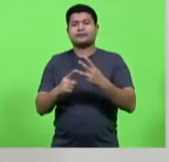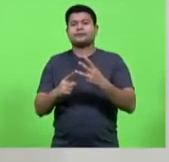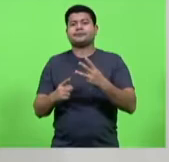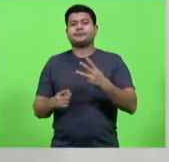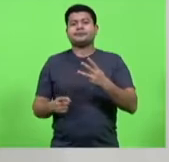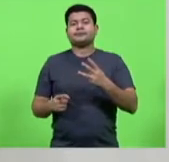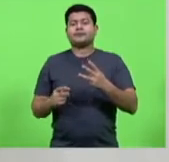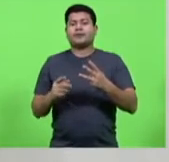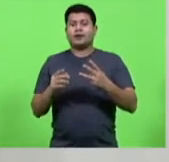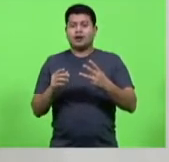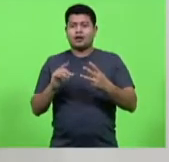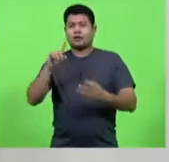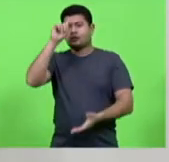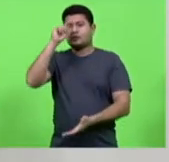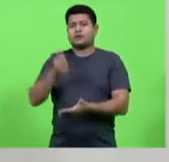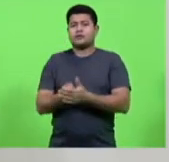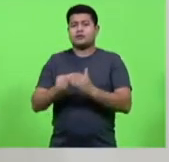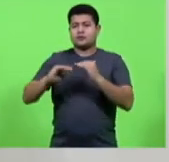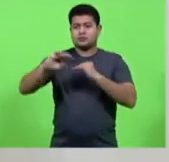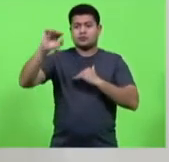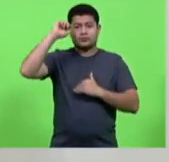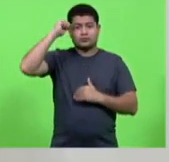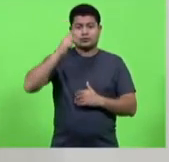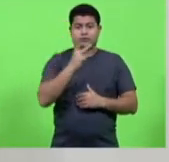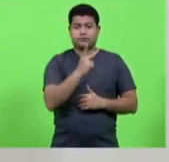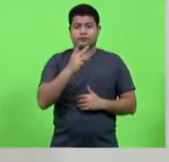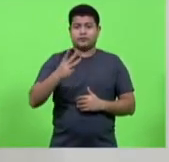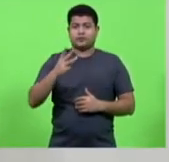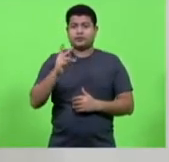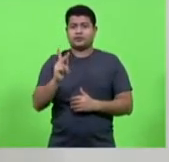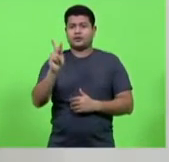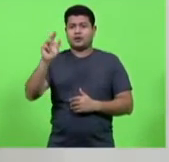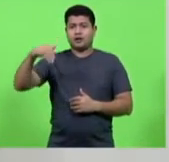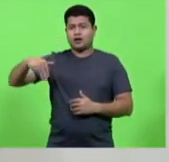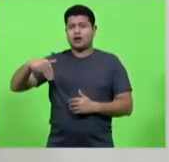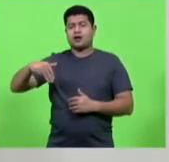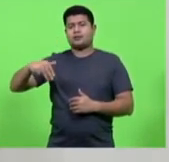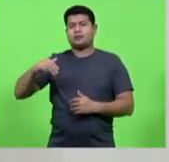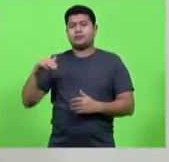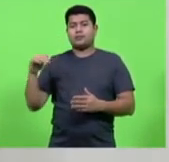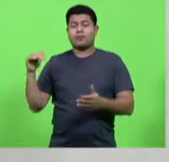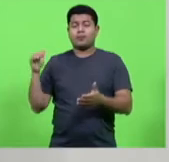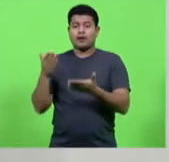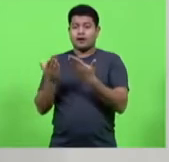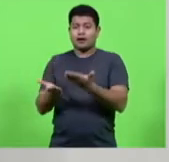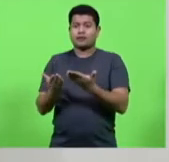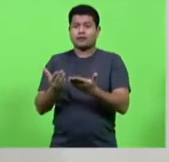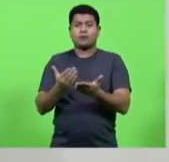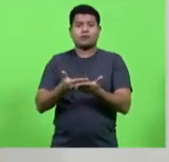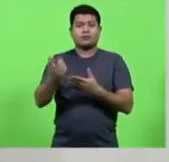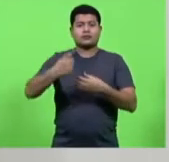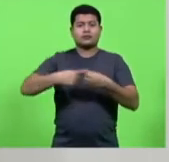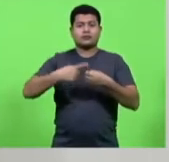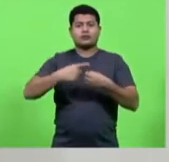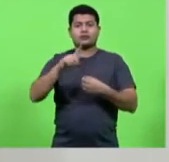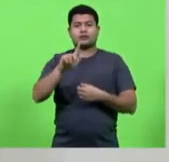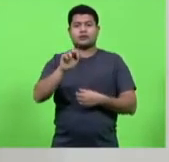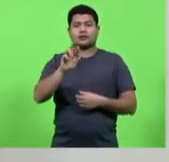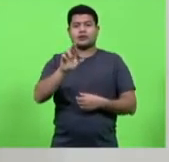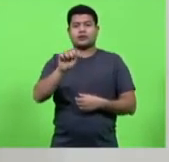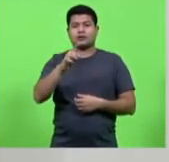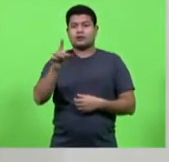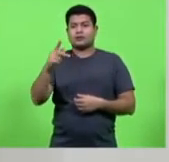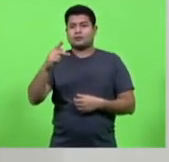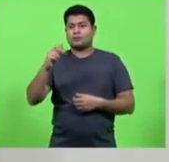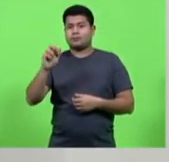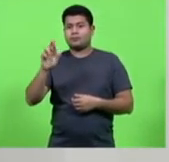23 quilômetros de extensão de Grão-Pará até o pé da serra. Aí faltou realmente a